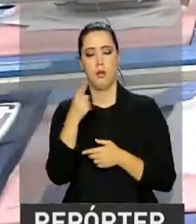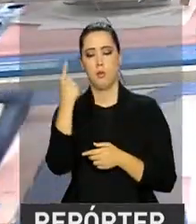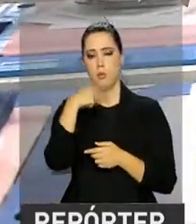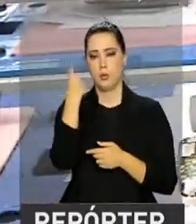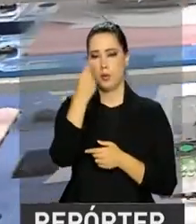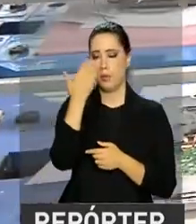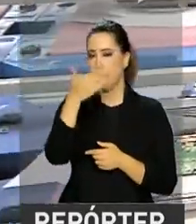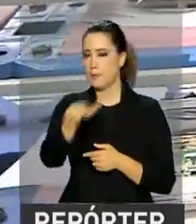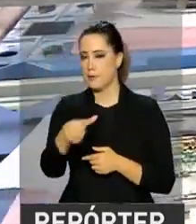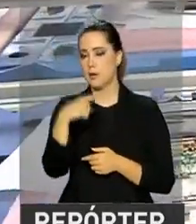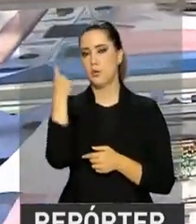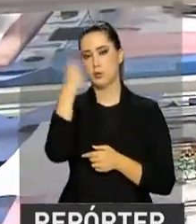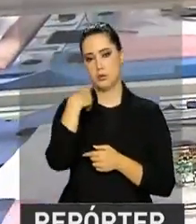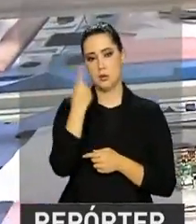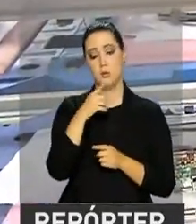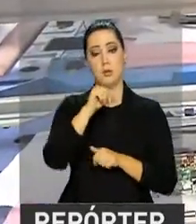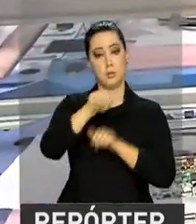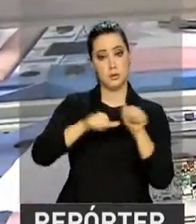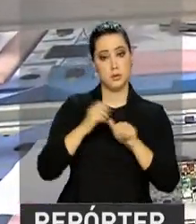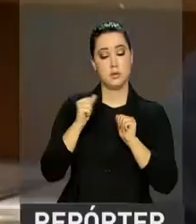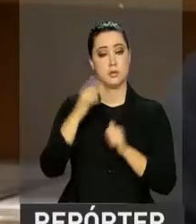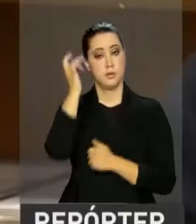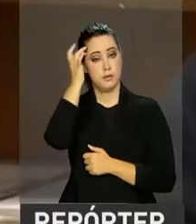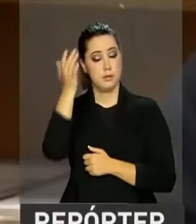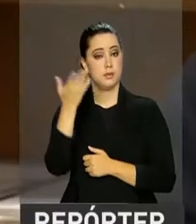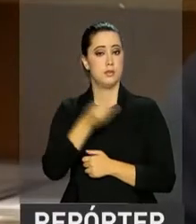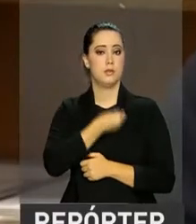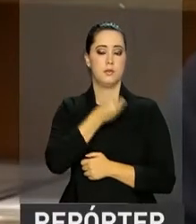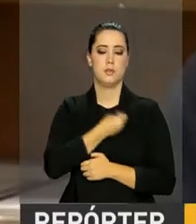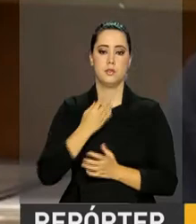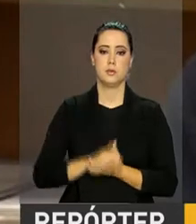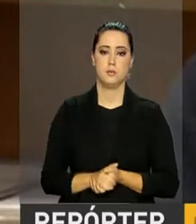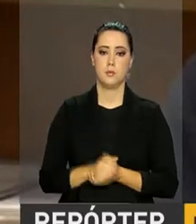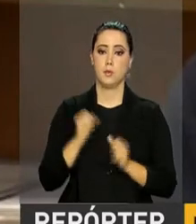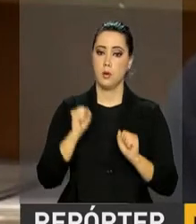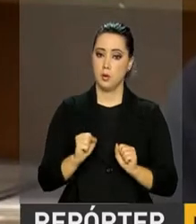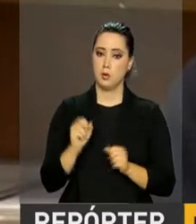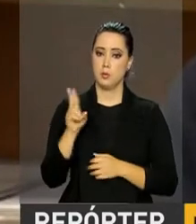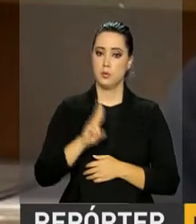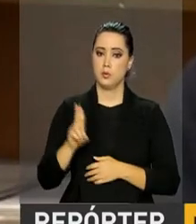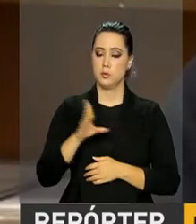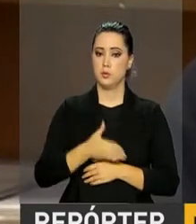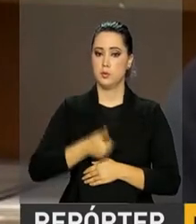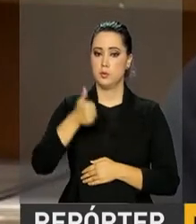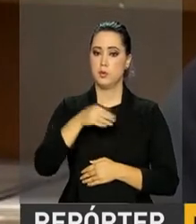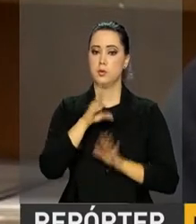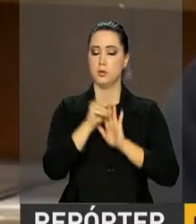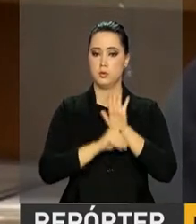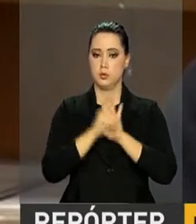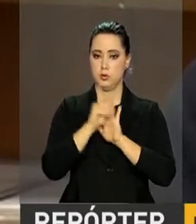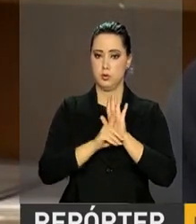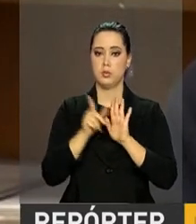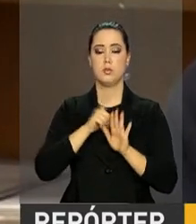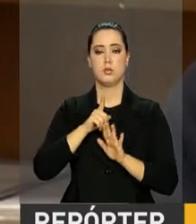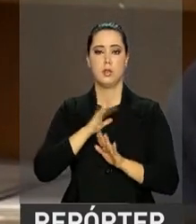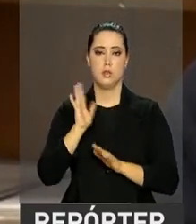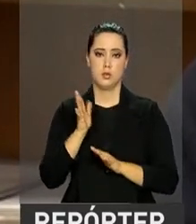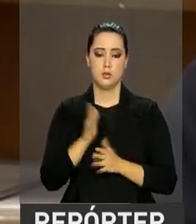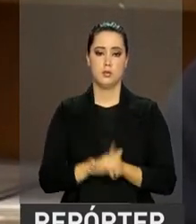mudança que facilita a vida do trabalhador eles vão poder usar melhor os direitos que já existem